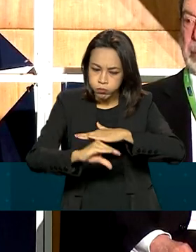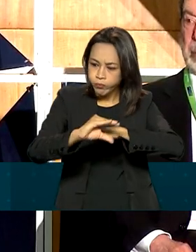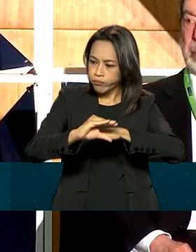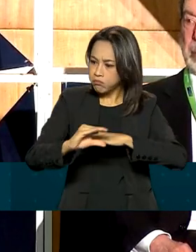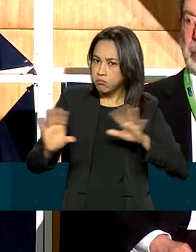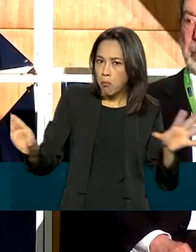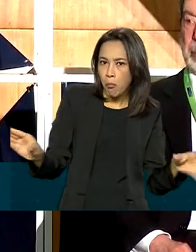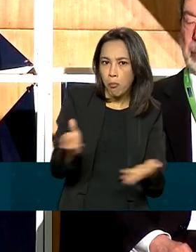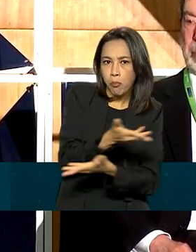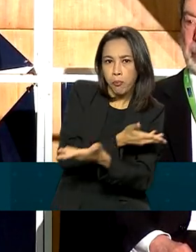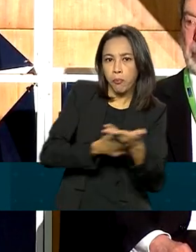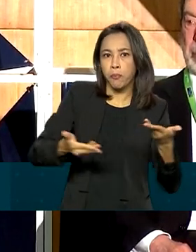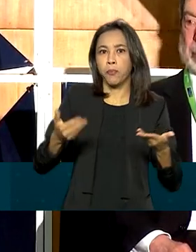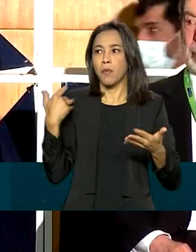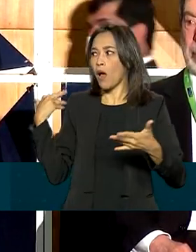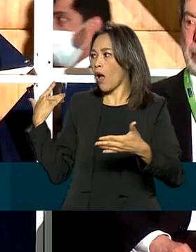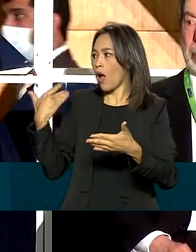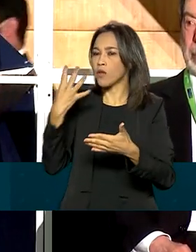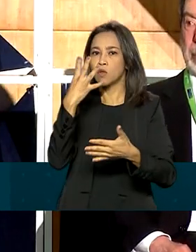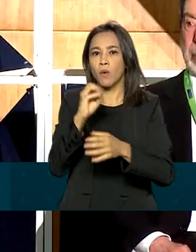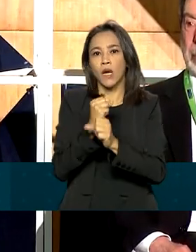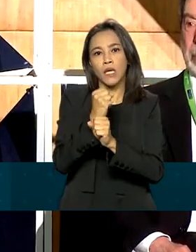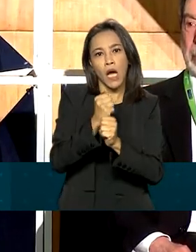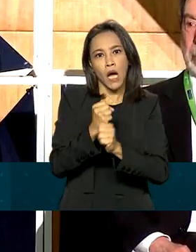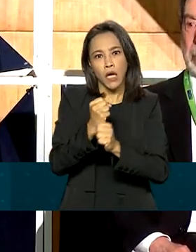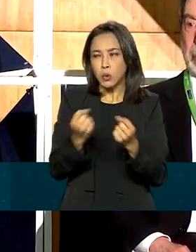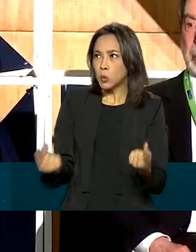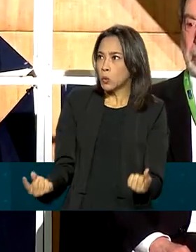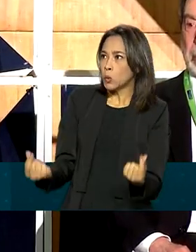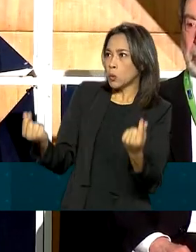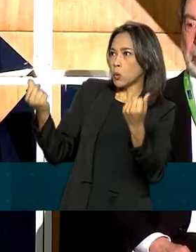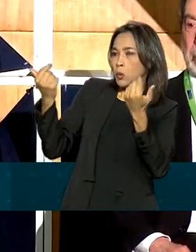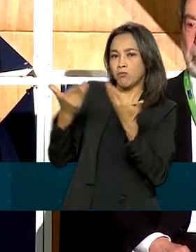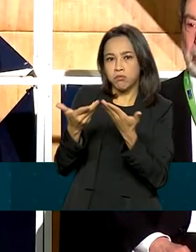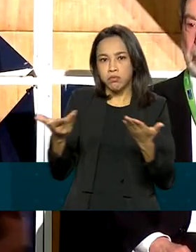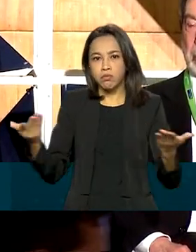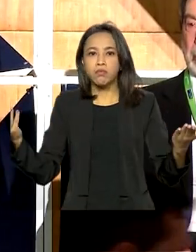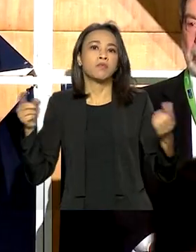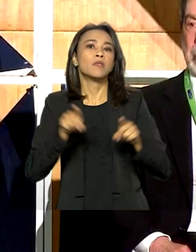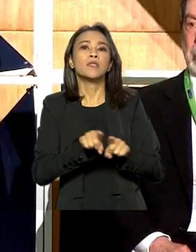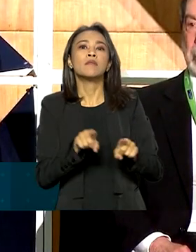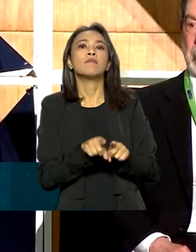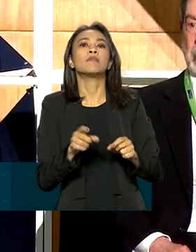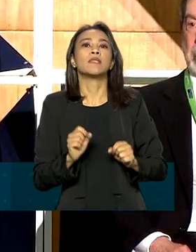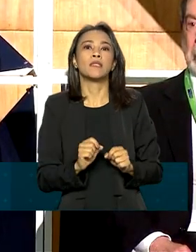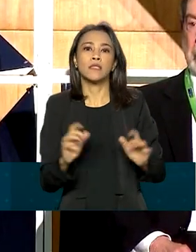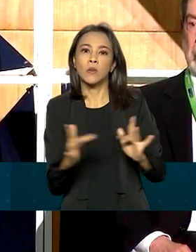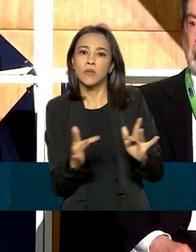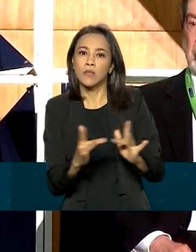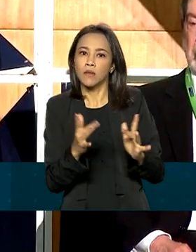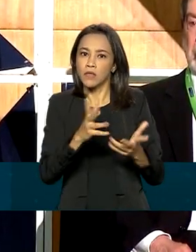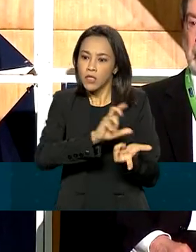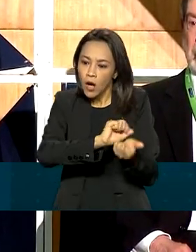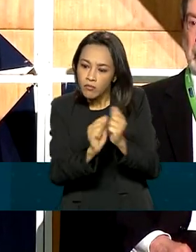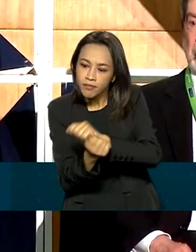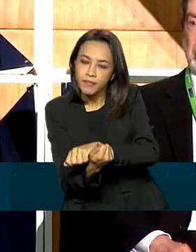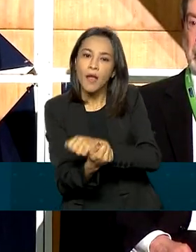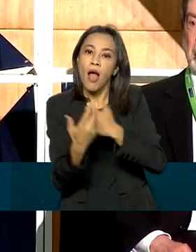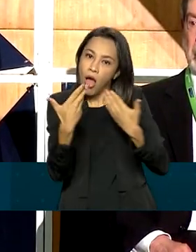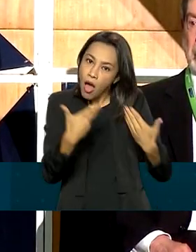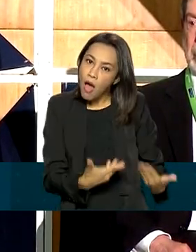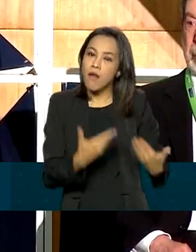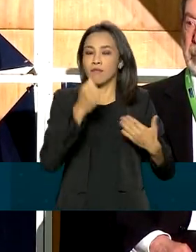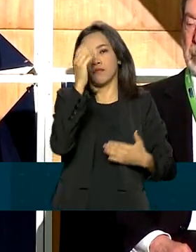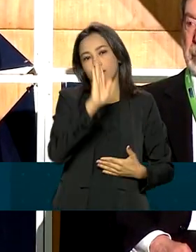nos últimos 40 anos, criando toda essa riqueza a partir da reciclagem dos petrodólares, é o que nós precisamos no Brasil.